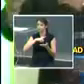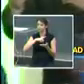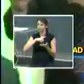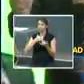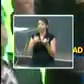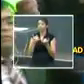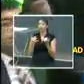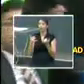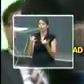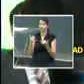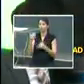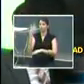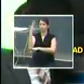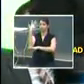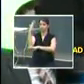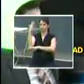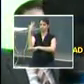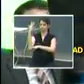tira um pedacinho,